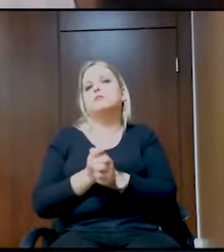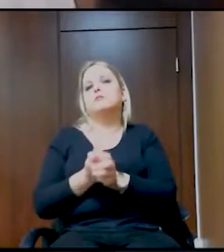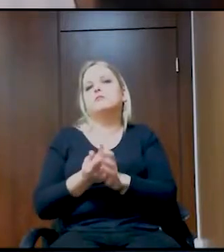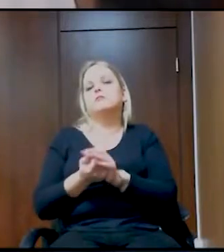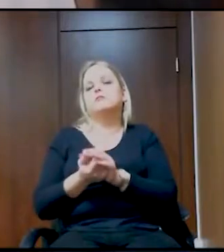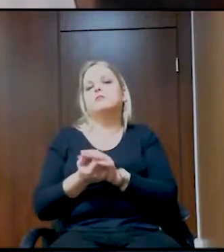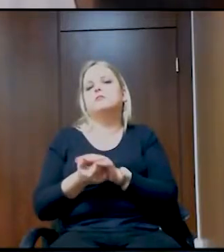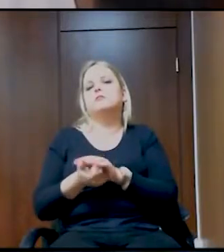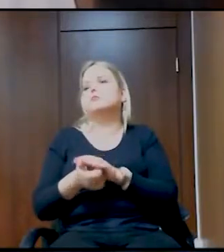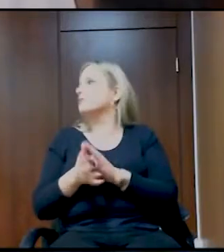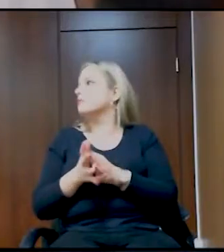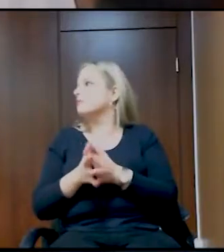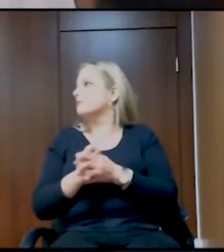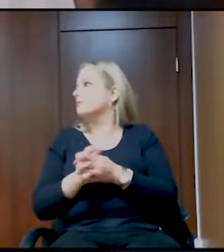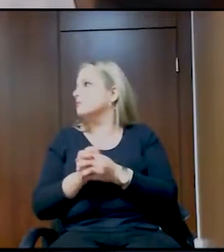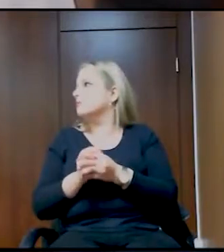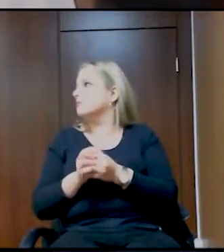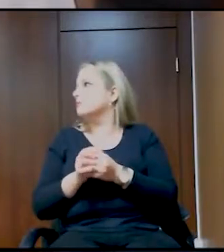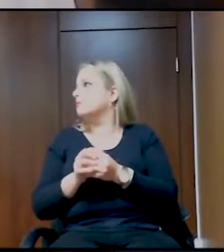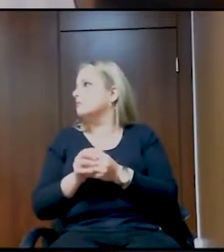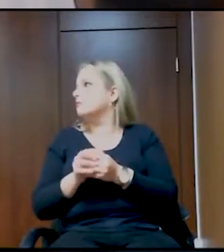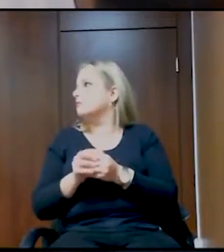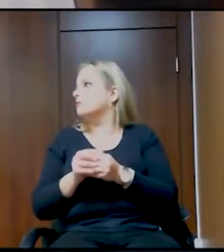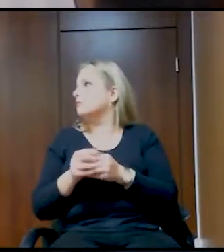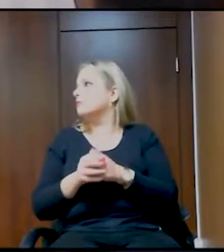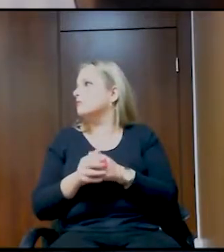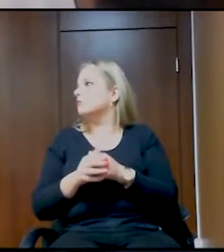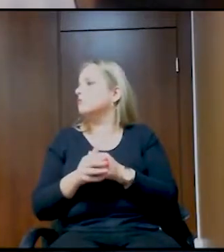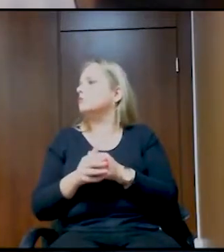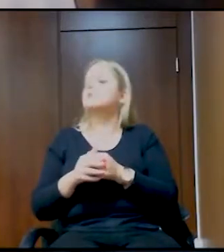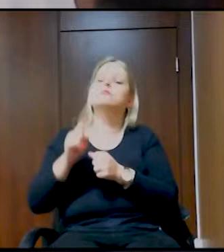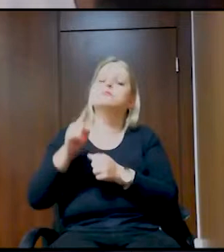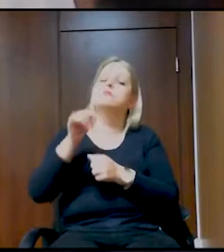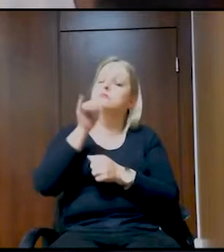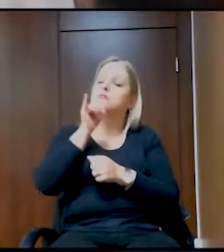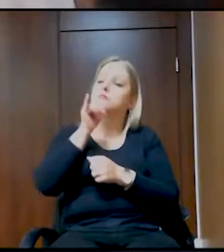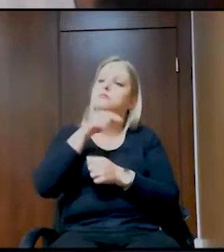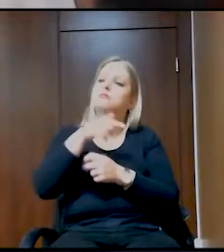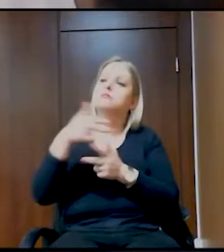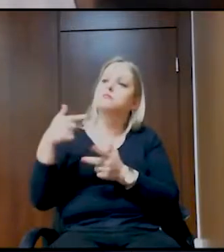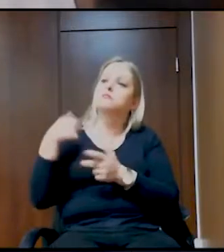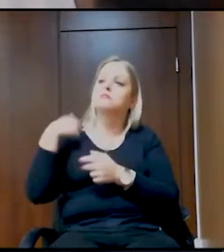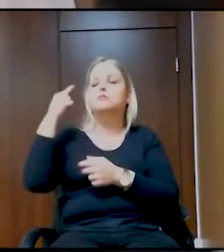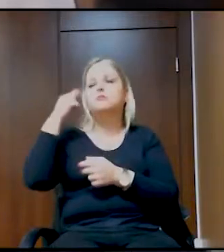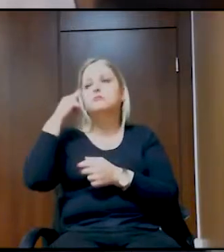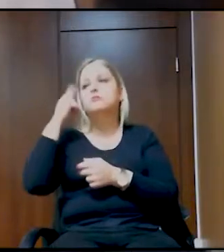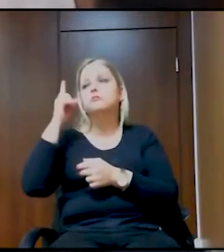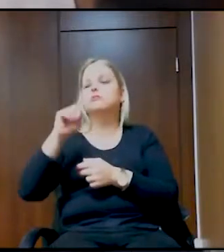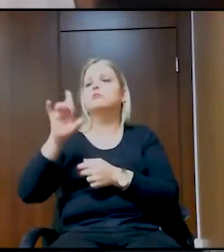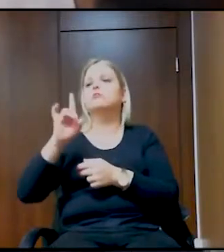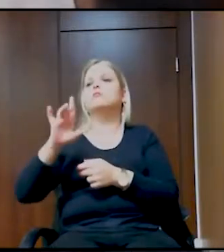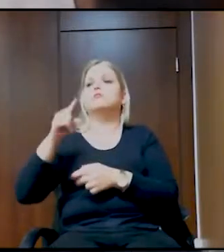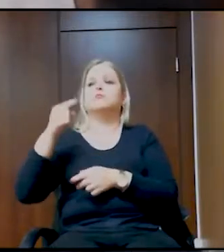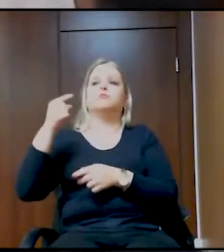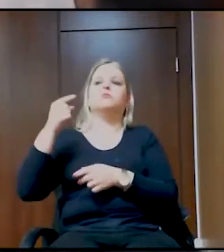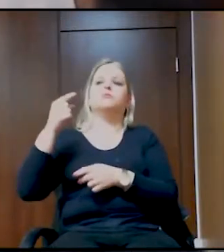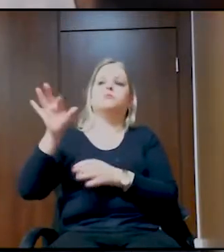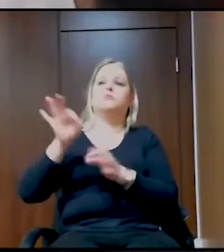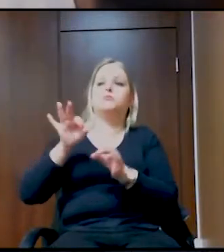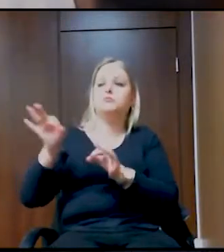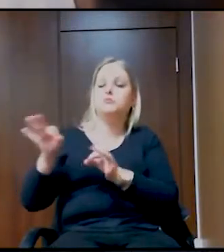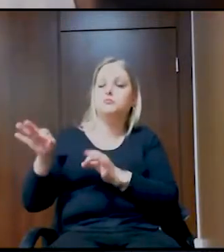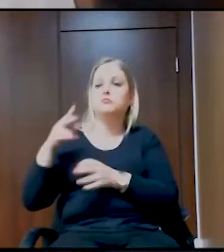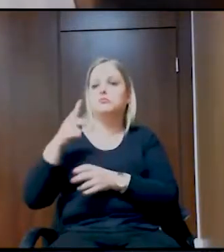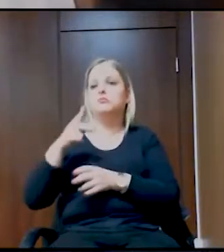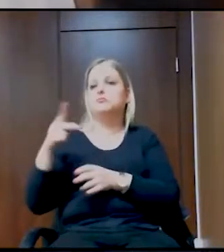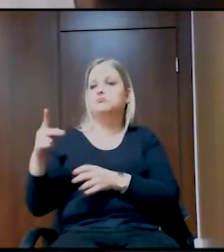Por exemplo... Sim. Então, essas coisas que a gente deveria pensar, não só um projeto de PPP